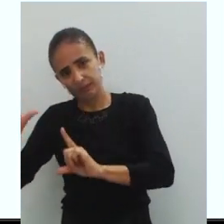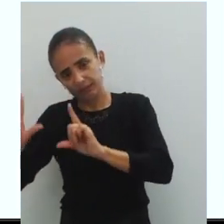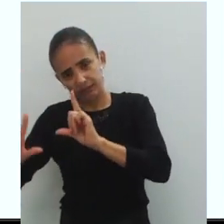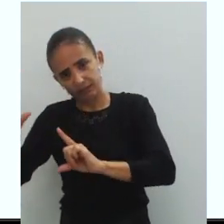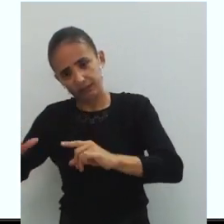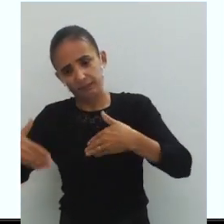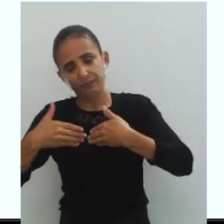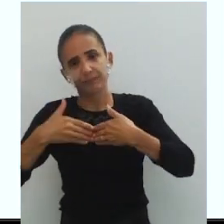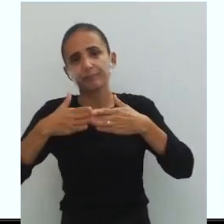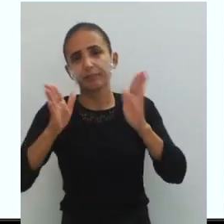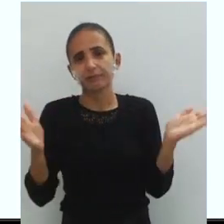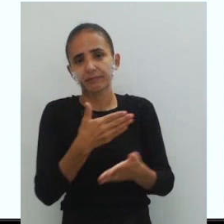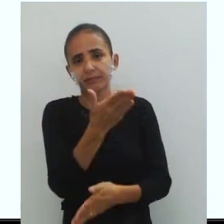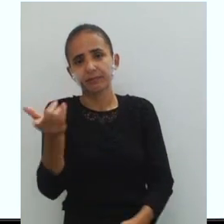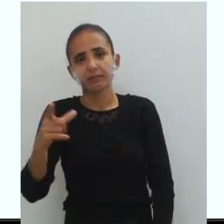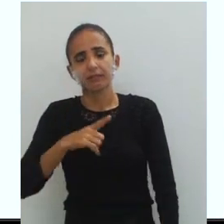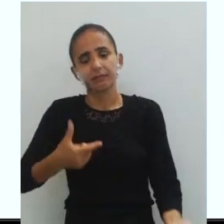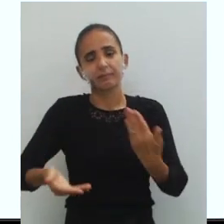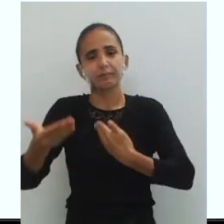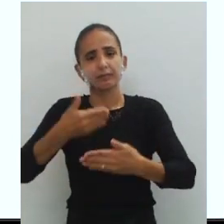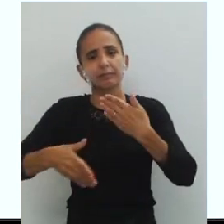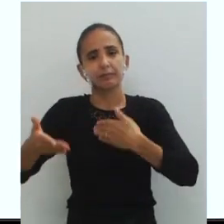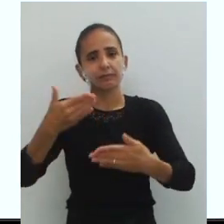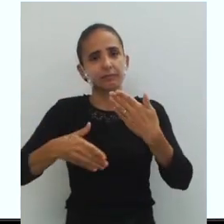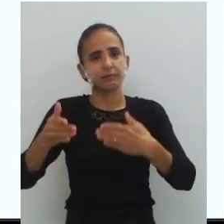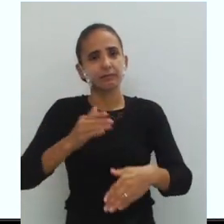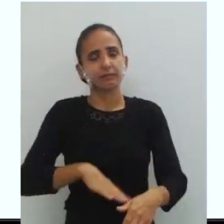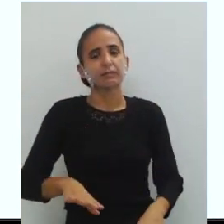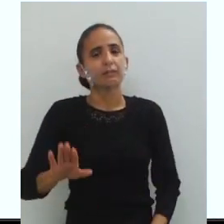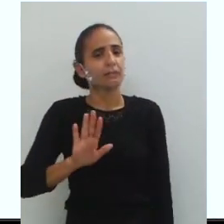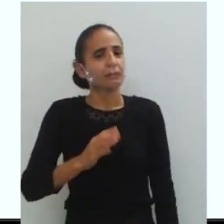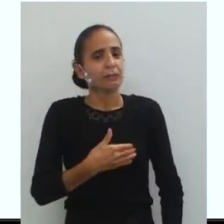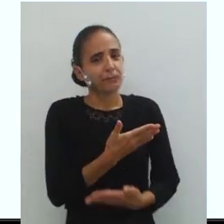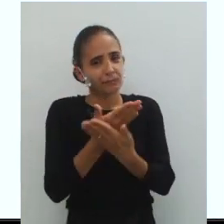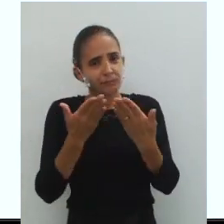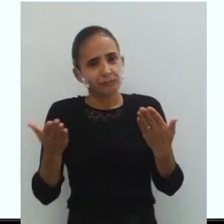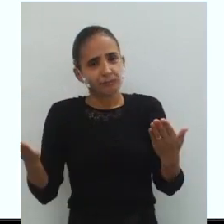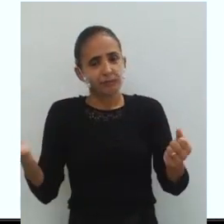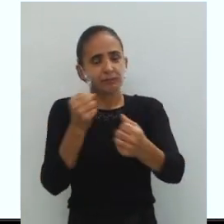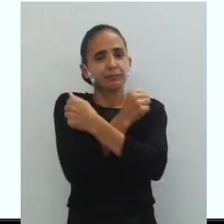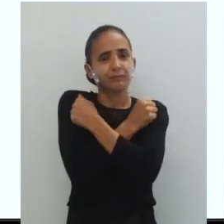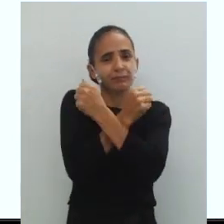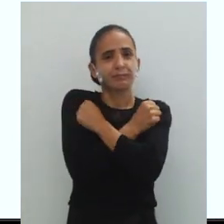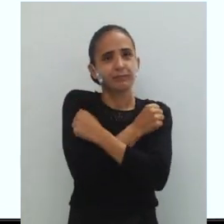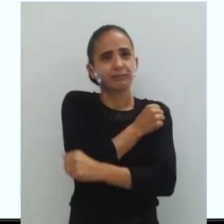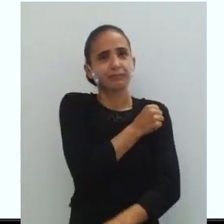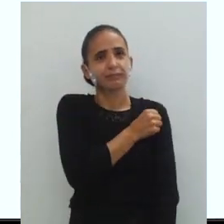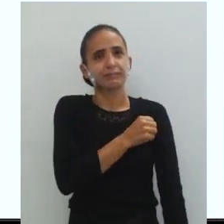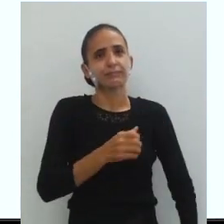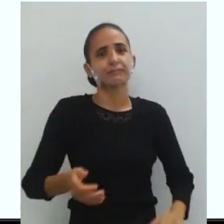abertos que a gente está passando. Eu vou ficando por aqui e um grande abraço para vocês.